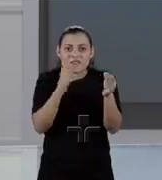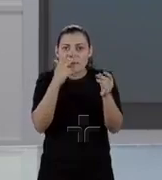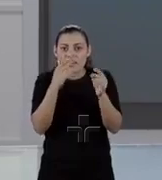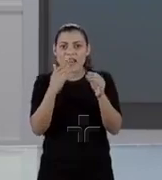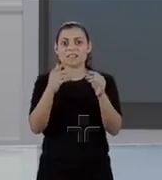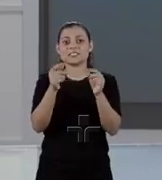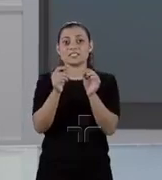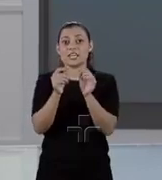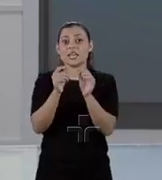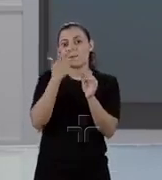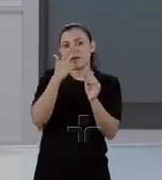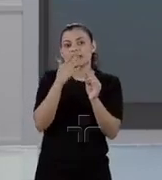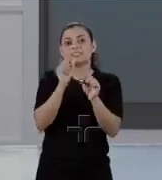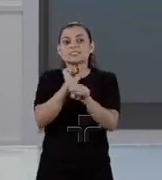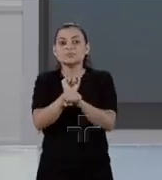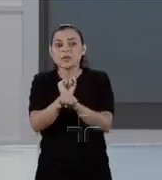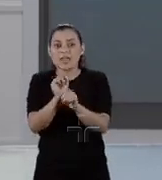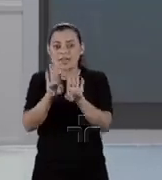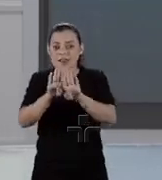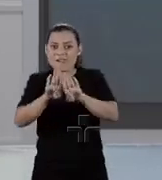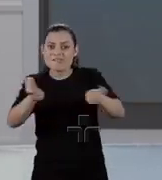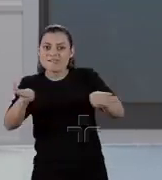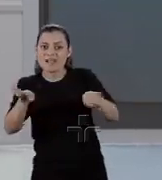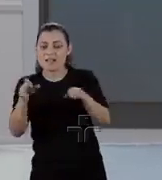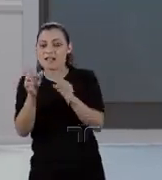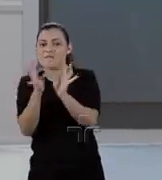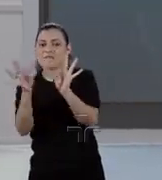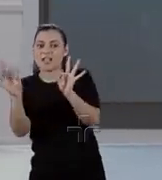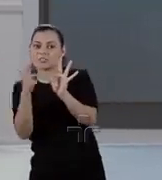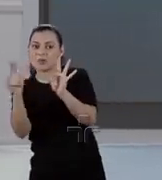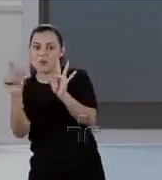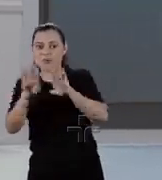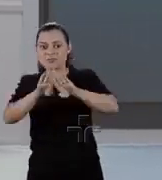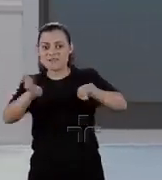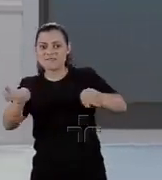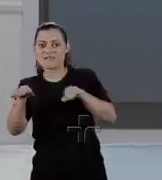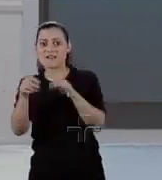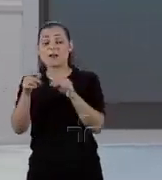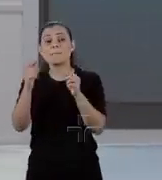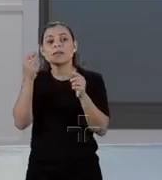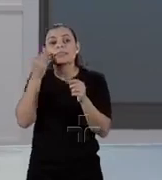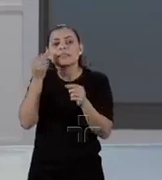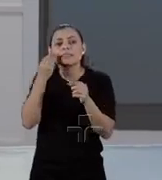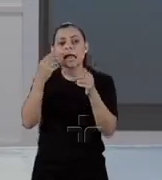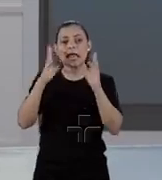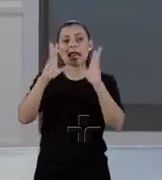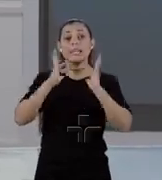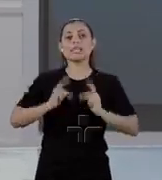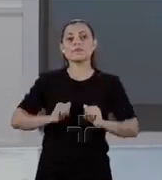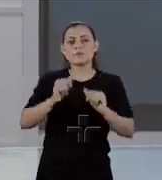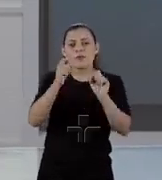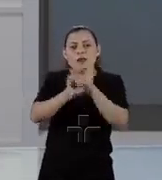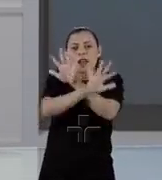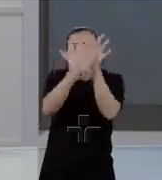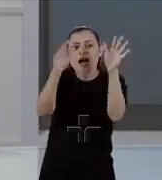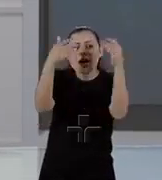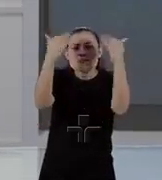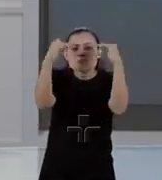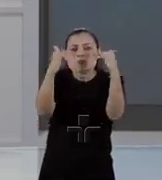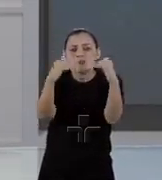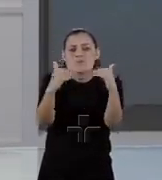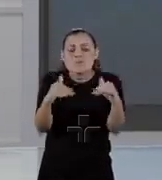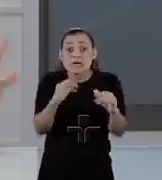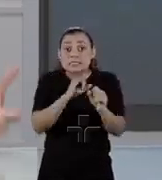espaços, escreve outra frase, dá 2 espaços, escreve outra frase, para você meio que limpar o texto, porque quando está tudo muito